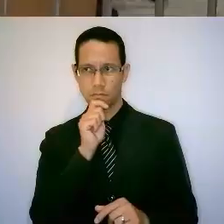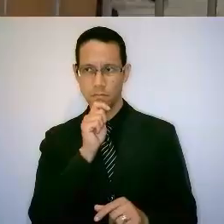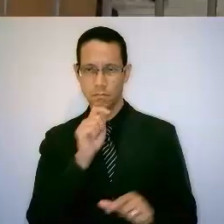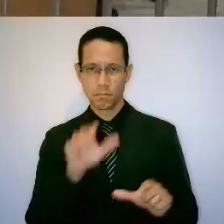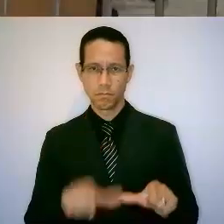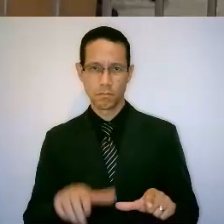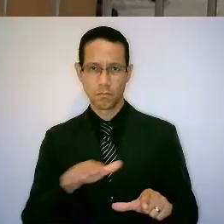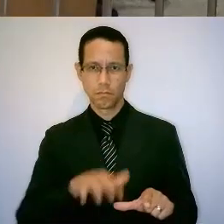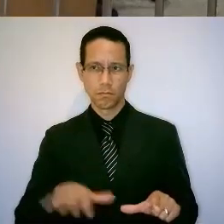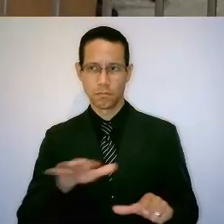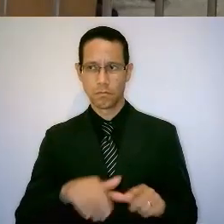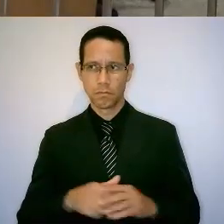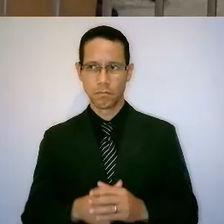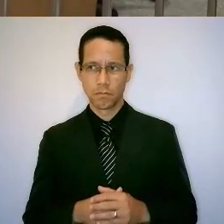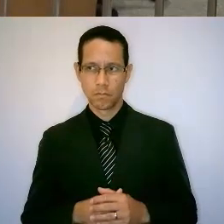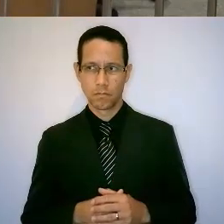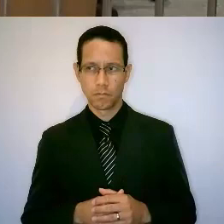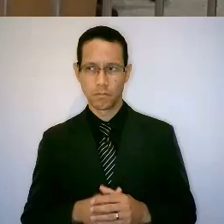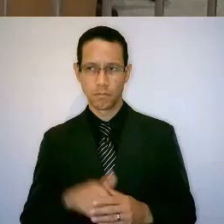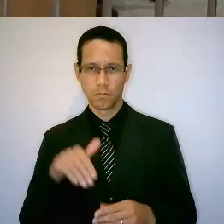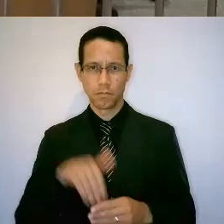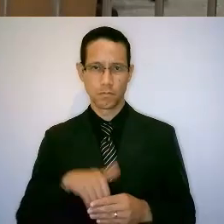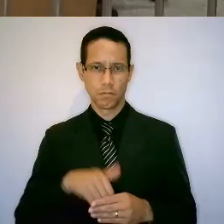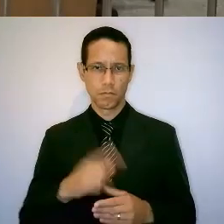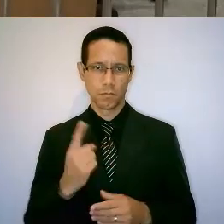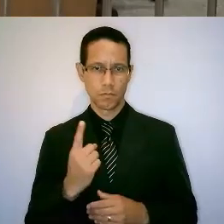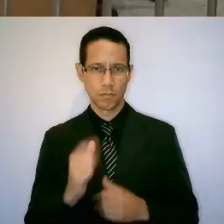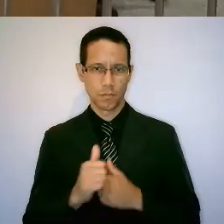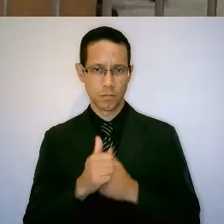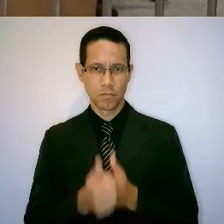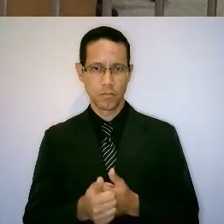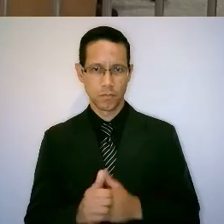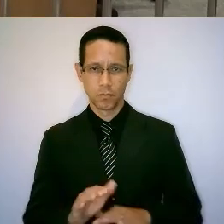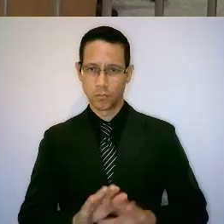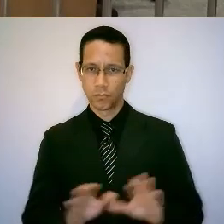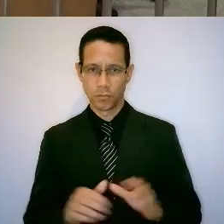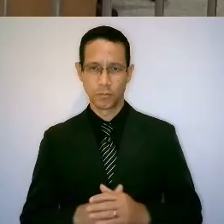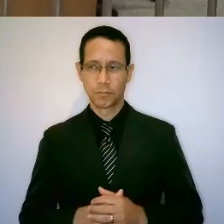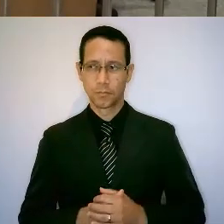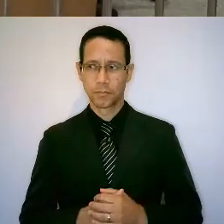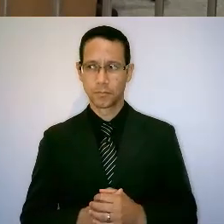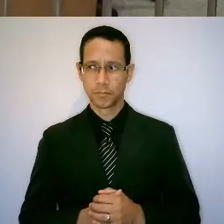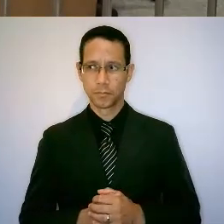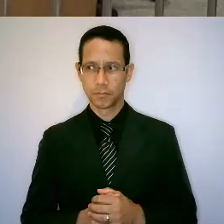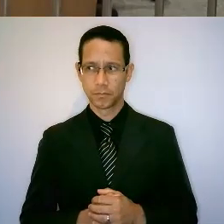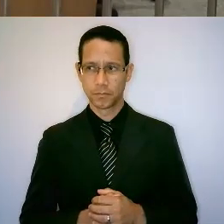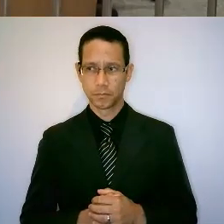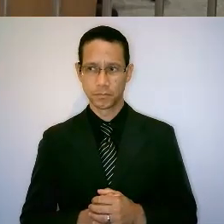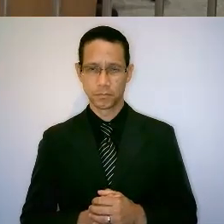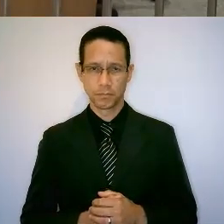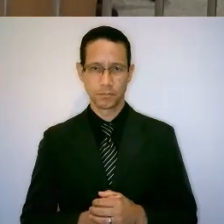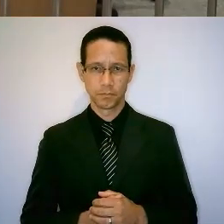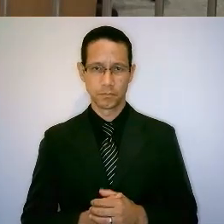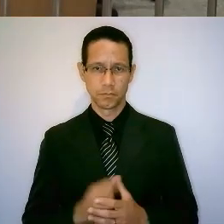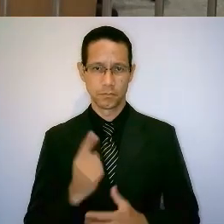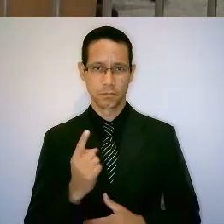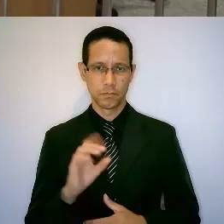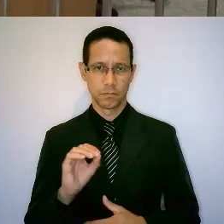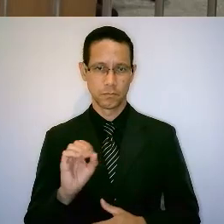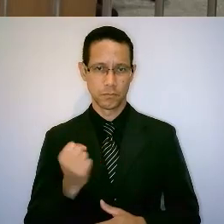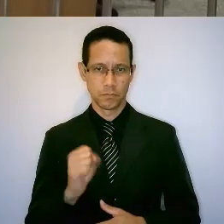aí eu apareço ao meu voto aqui acompanhando você mas o 108 e 114